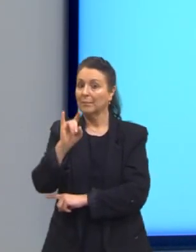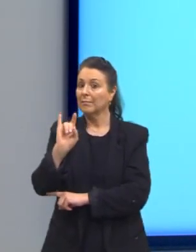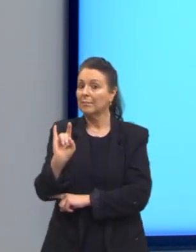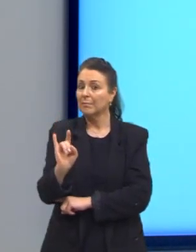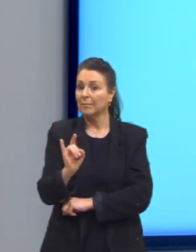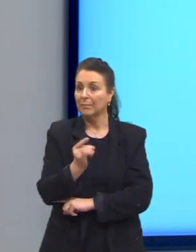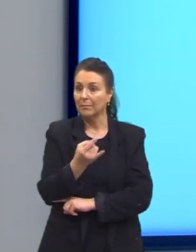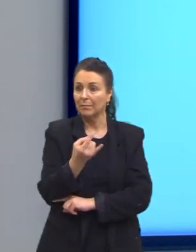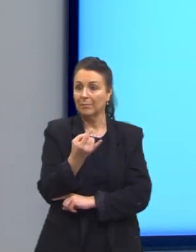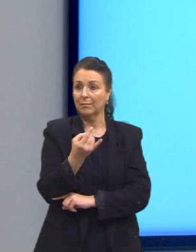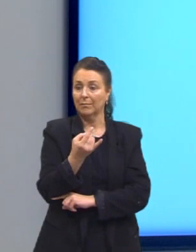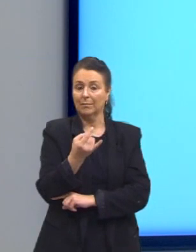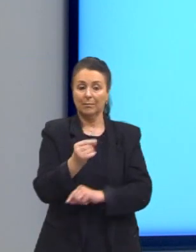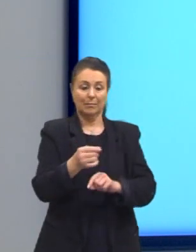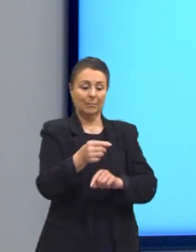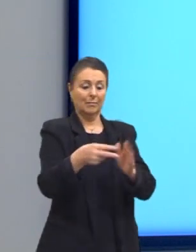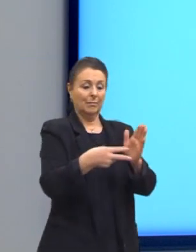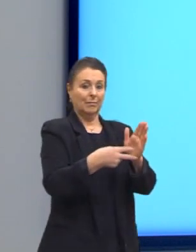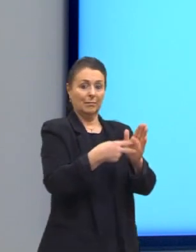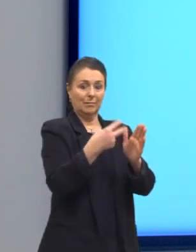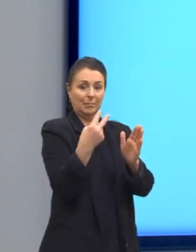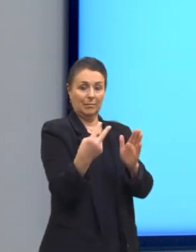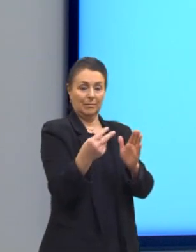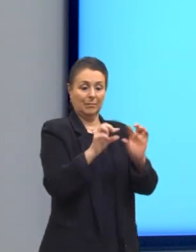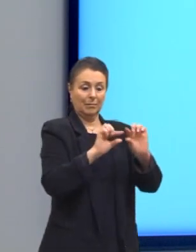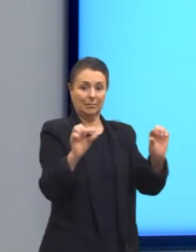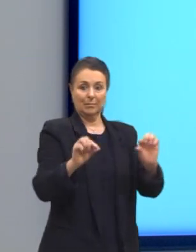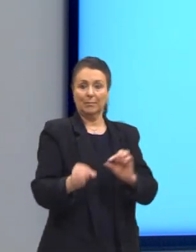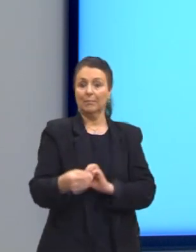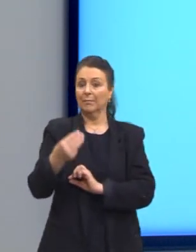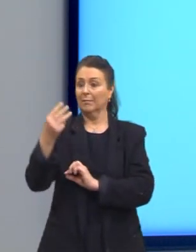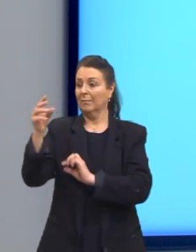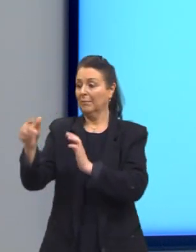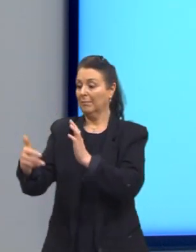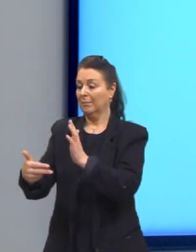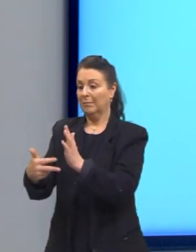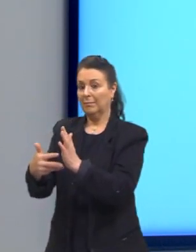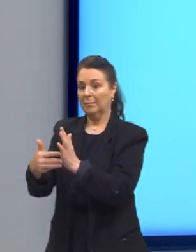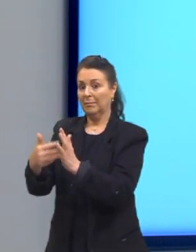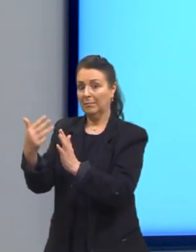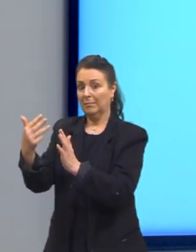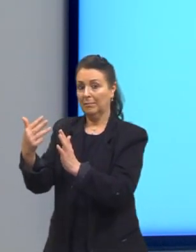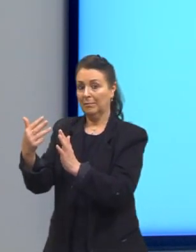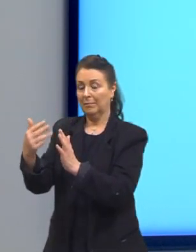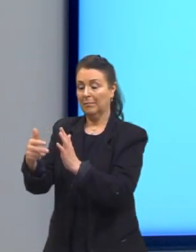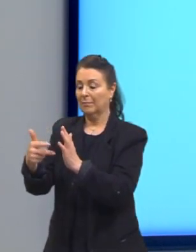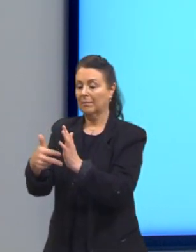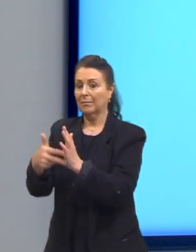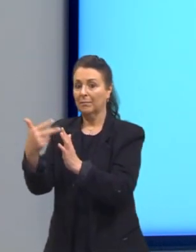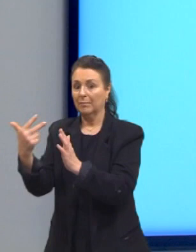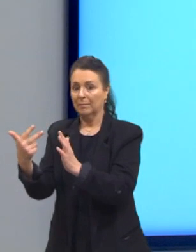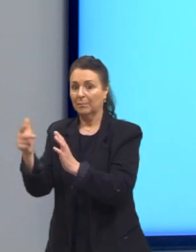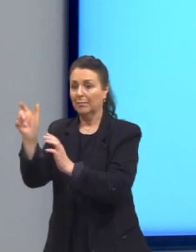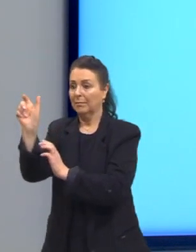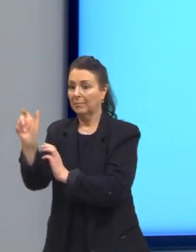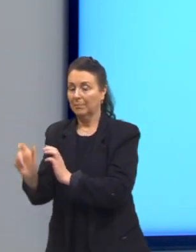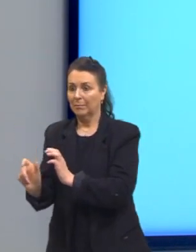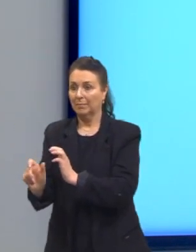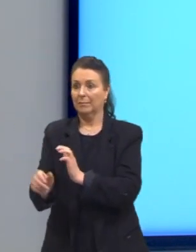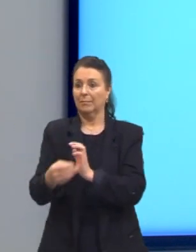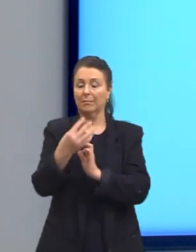nós vamos ter que é a segunda linha com a terceira coluna então 4 x 0 +